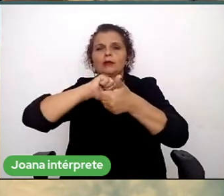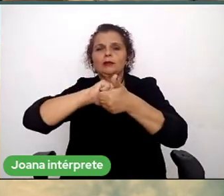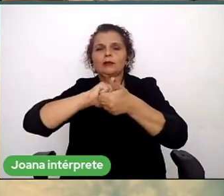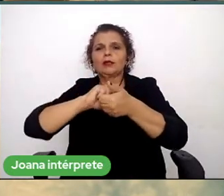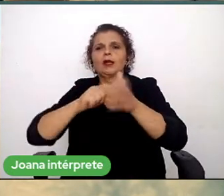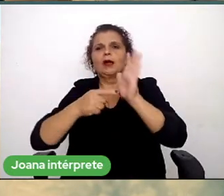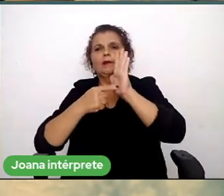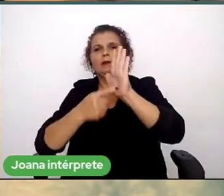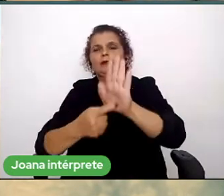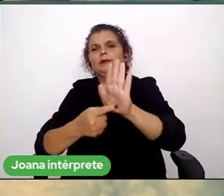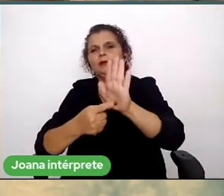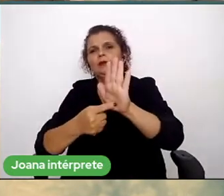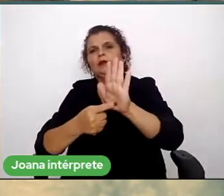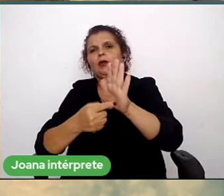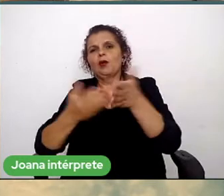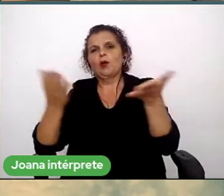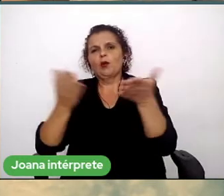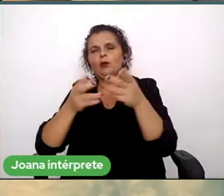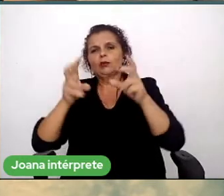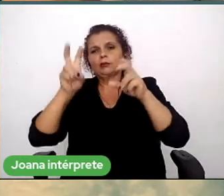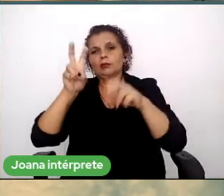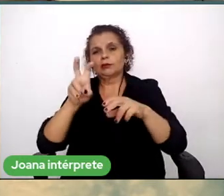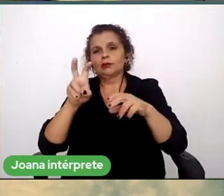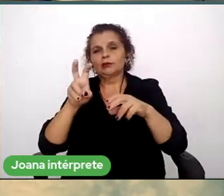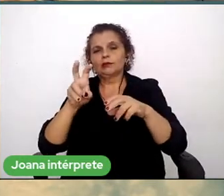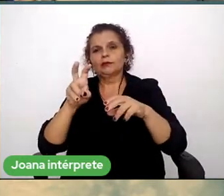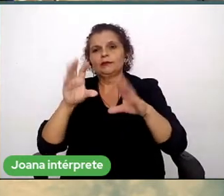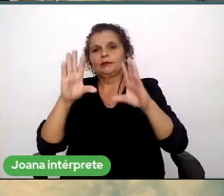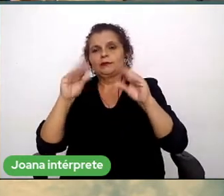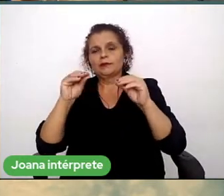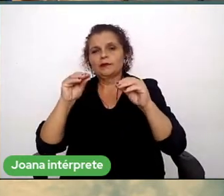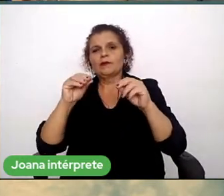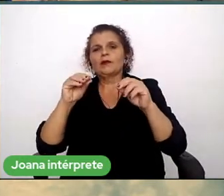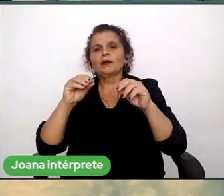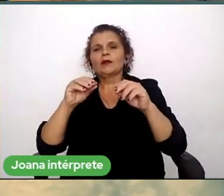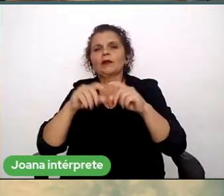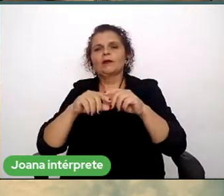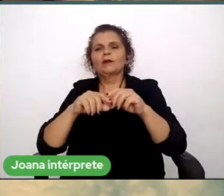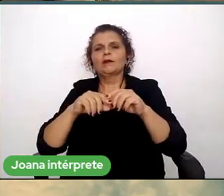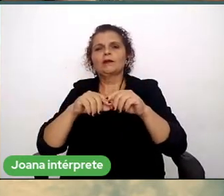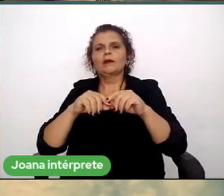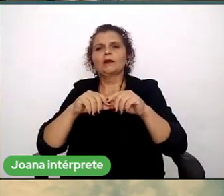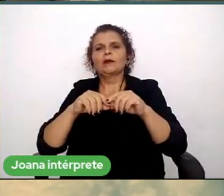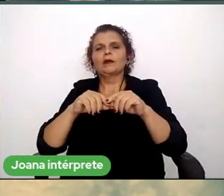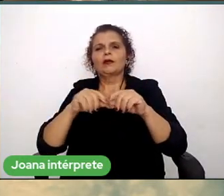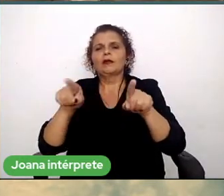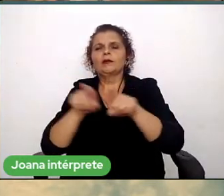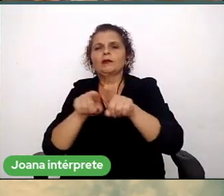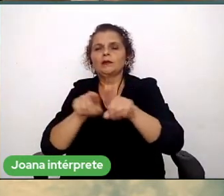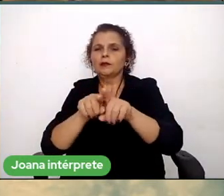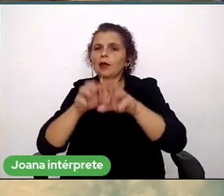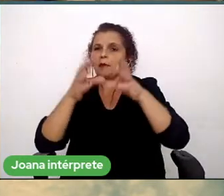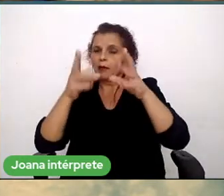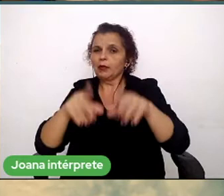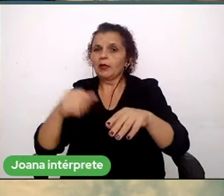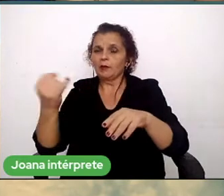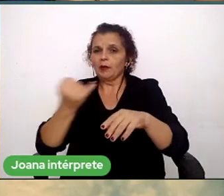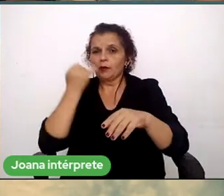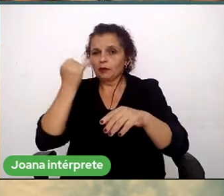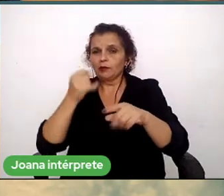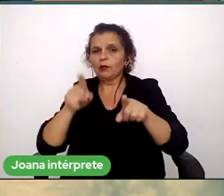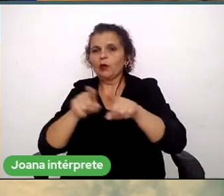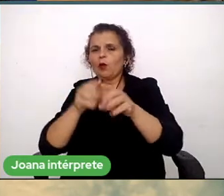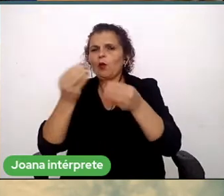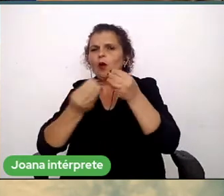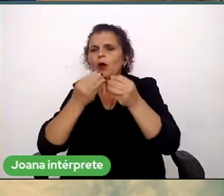sobre isso a sua não me engano hoje a 5 horas que é Tainara que vai fazer reflexo seguir tá então importada qualidade como que